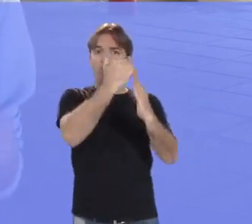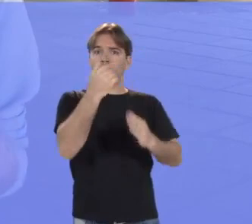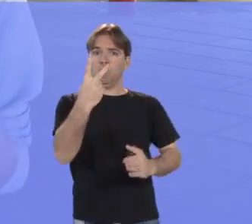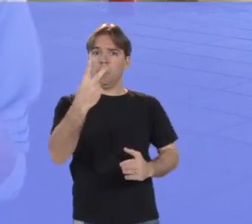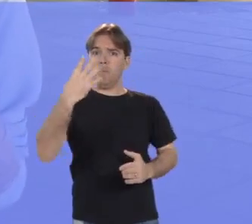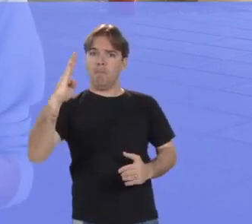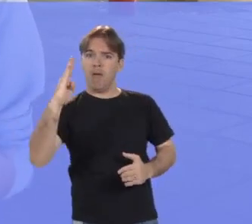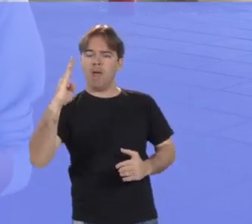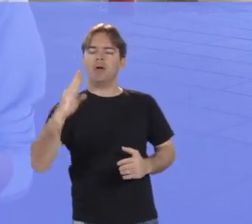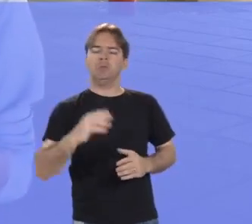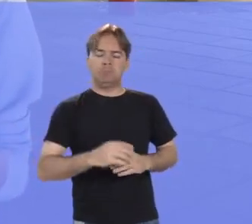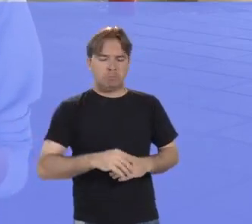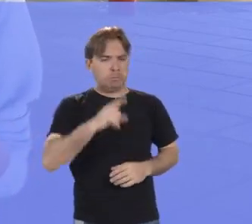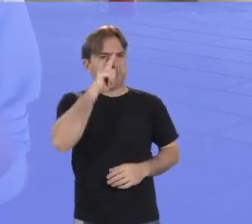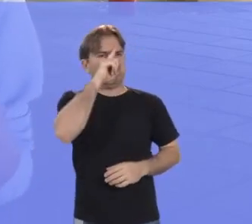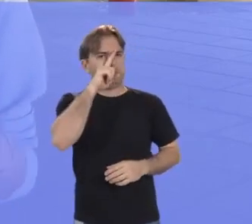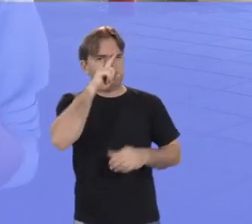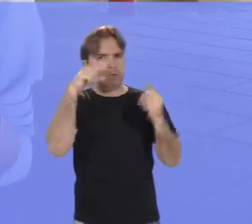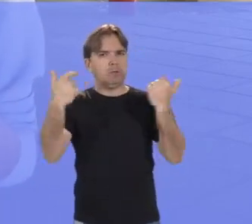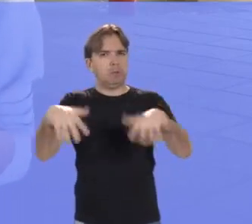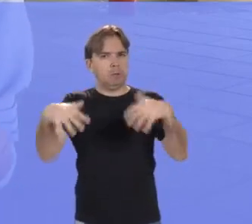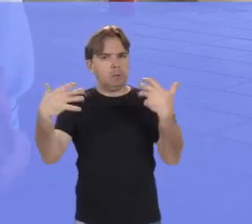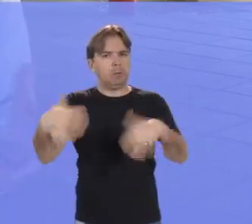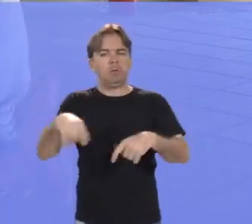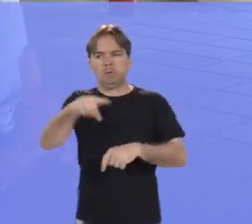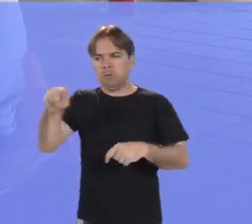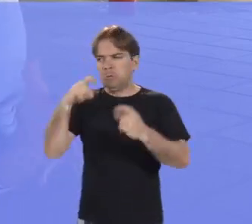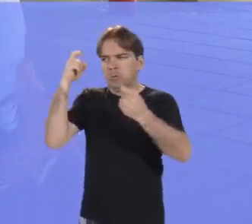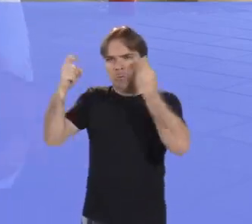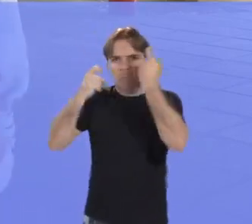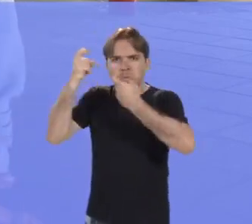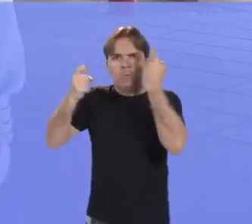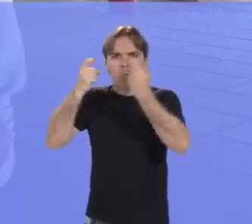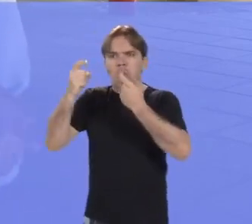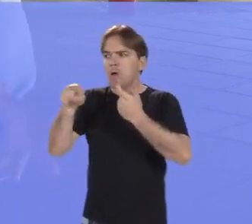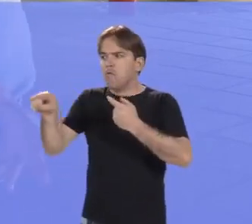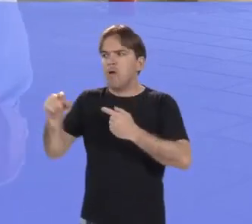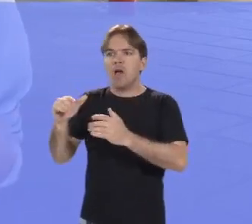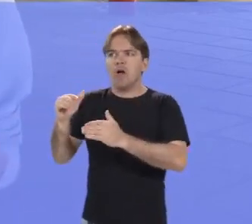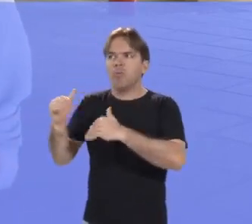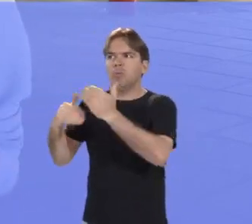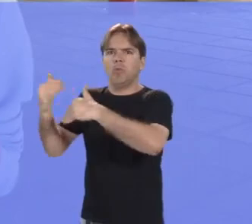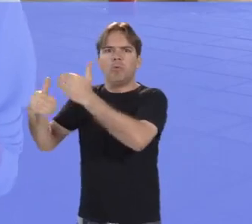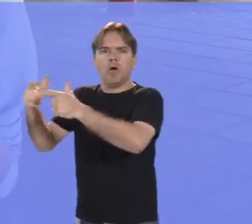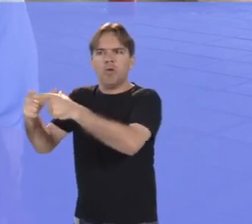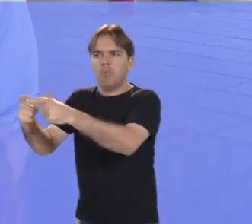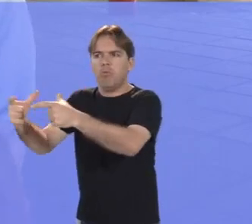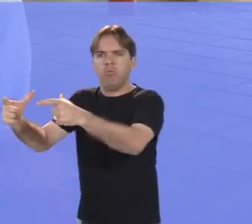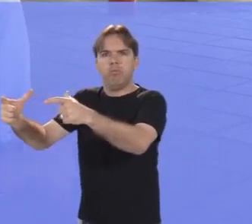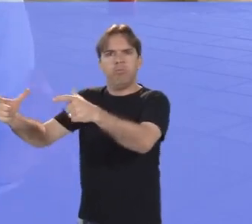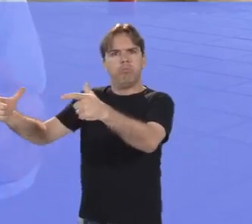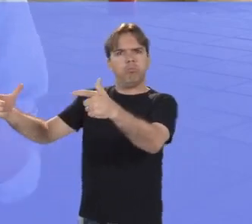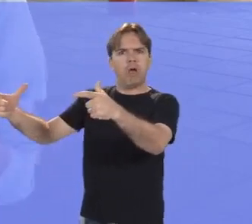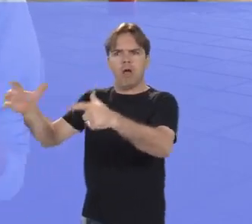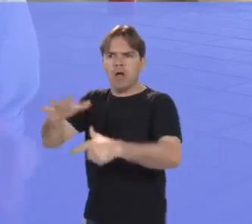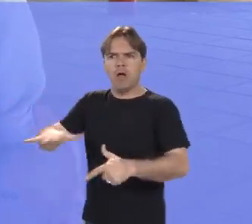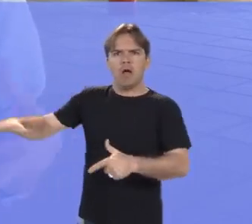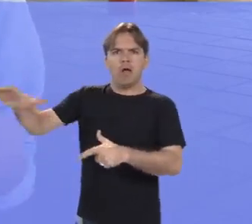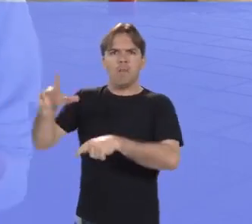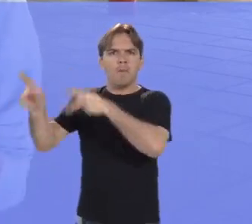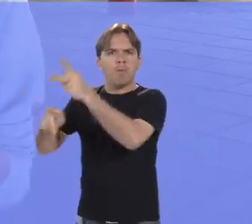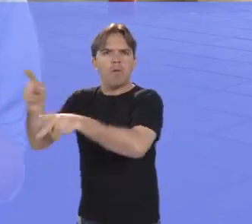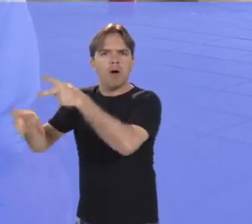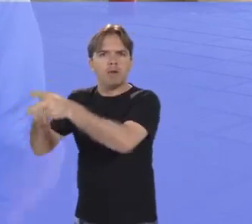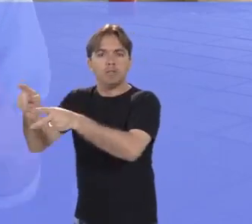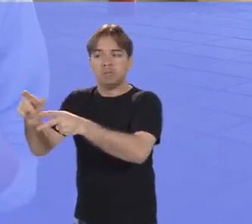Então também é algo que fica para a gente procurar se isso vai acontecer no geral dessa população, né, dos Funiô,